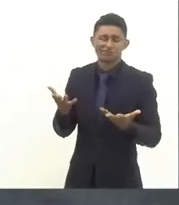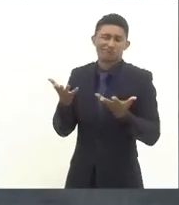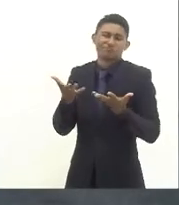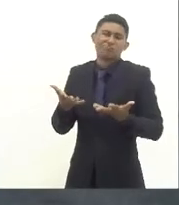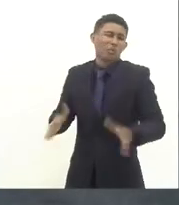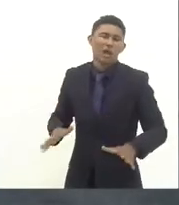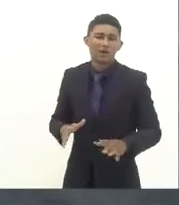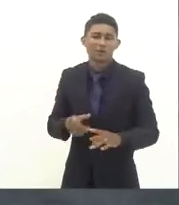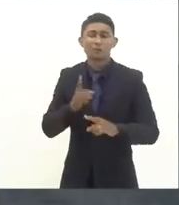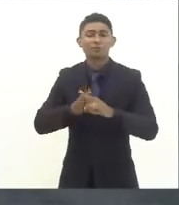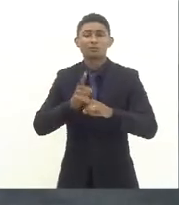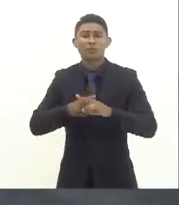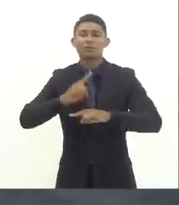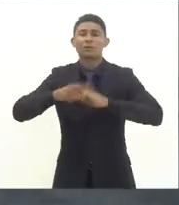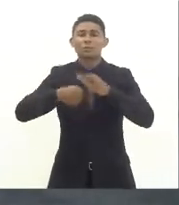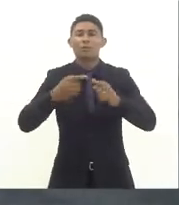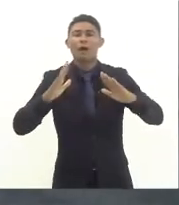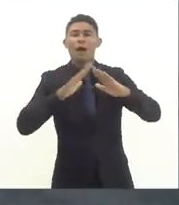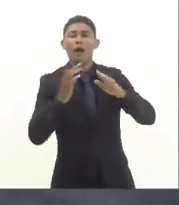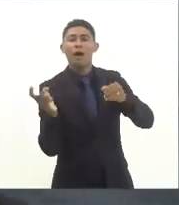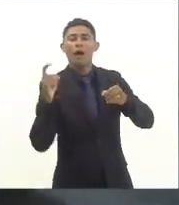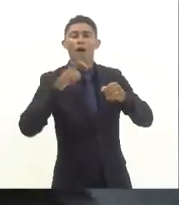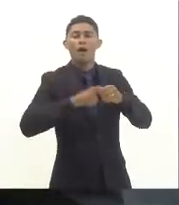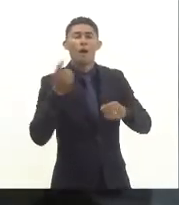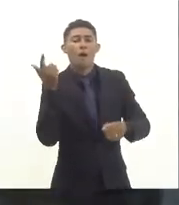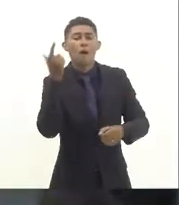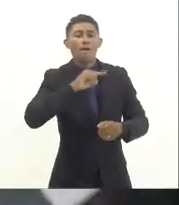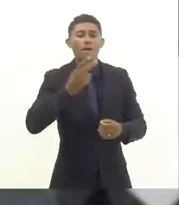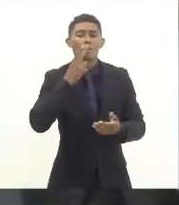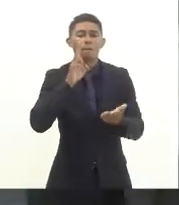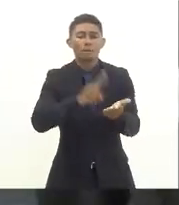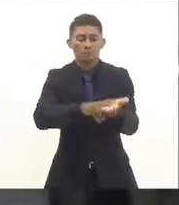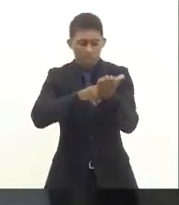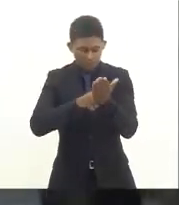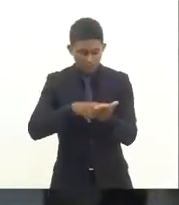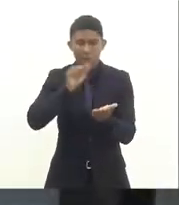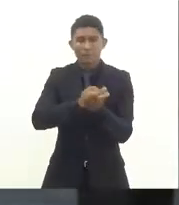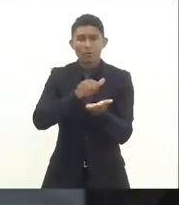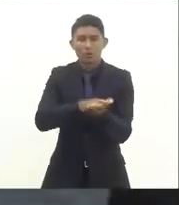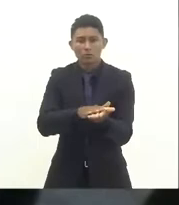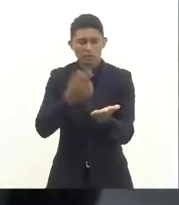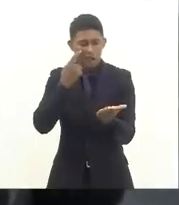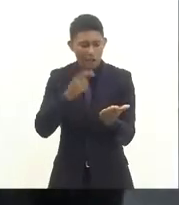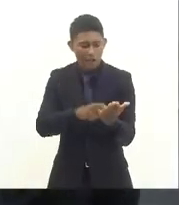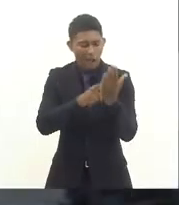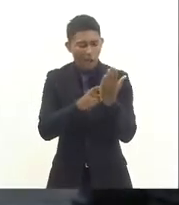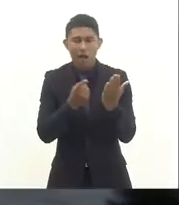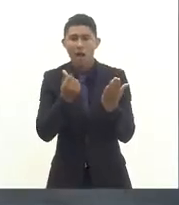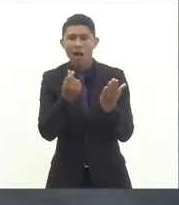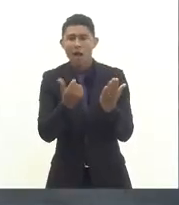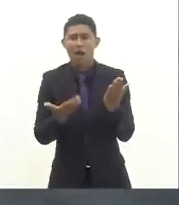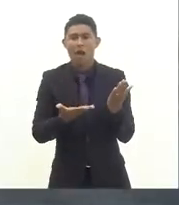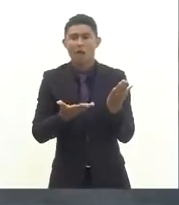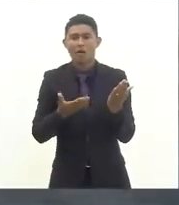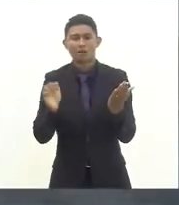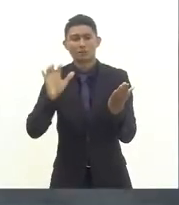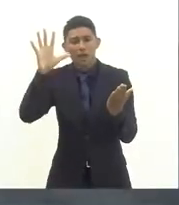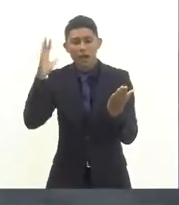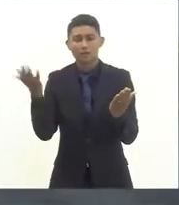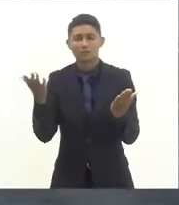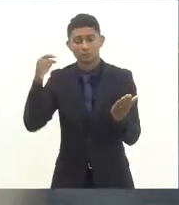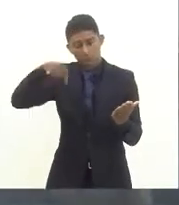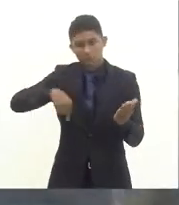volta para sua casa recebe aquele diploma uma multa em sua casa então eu agradeço a casa por